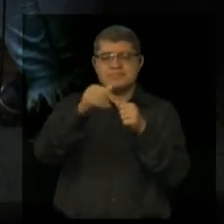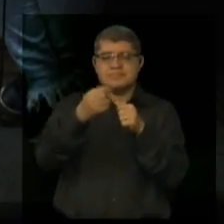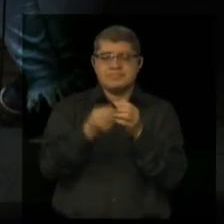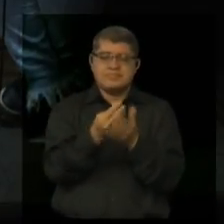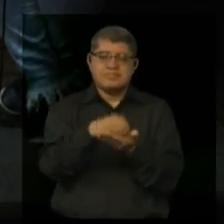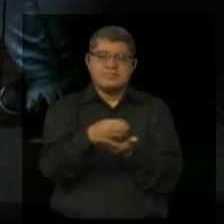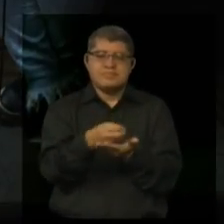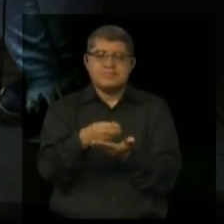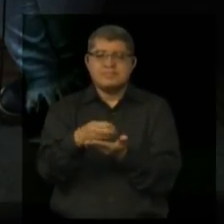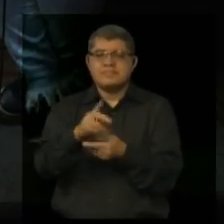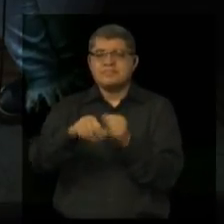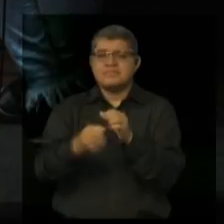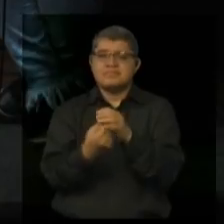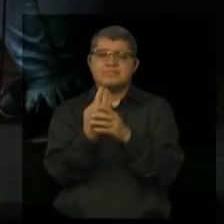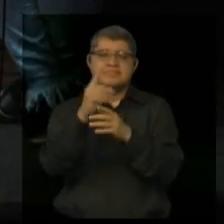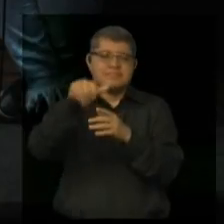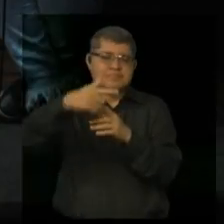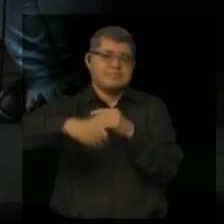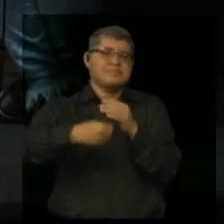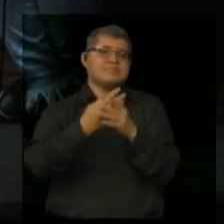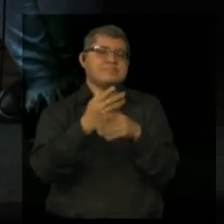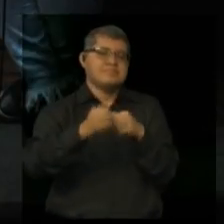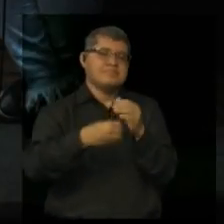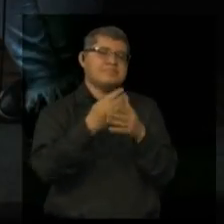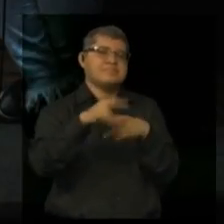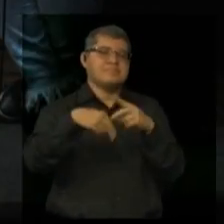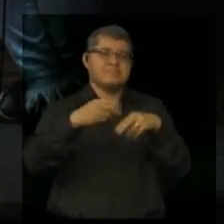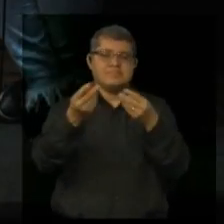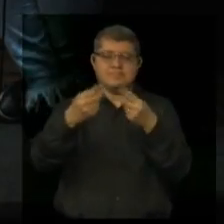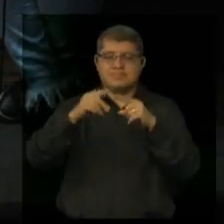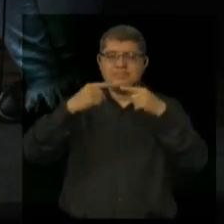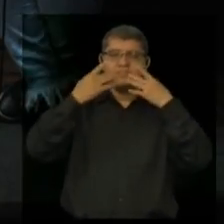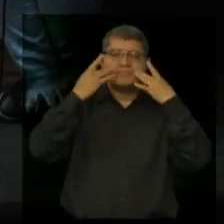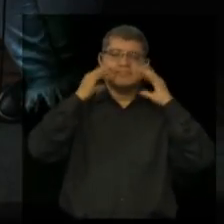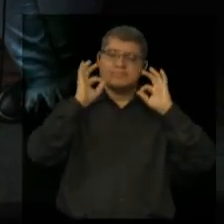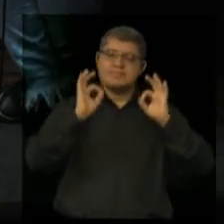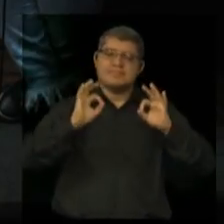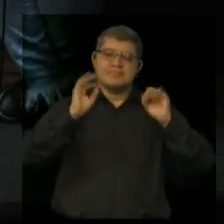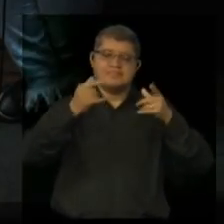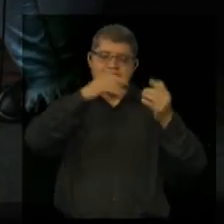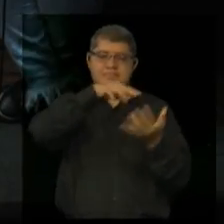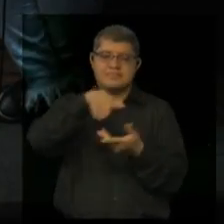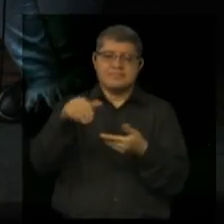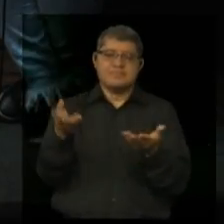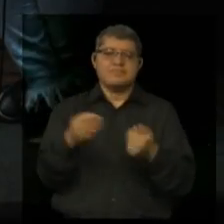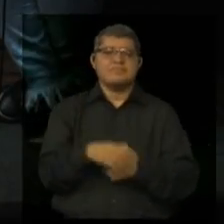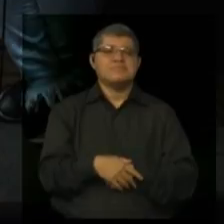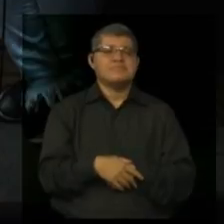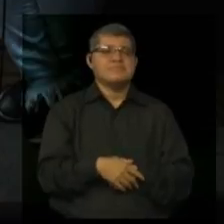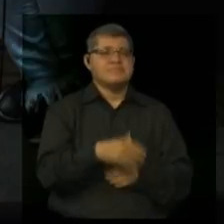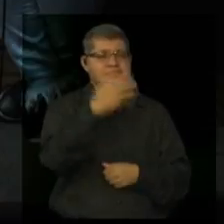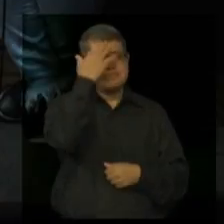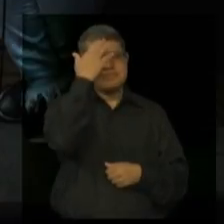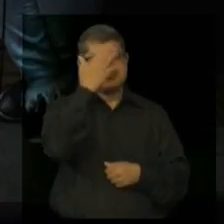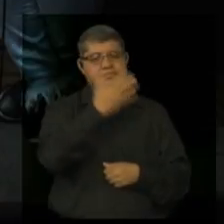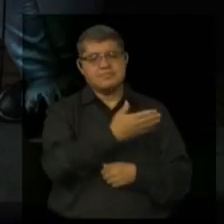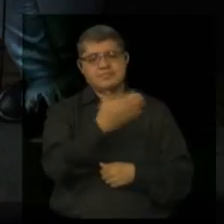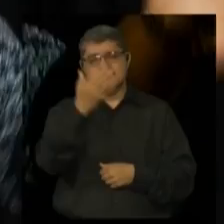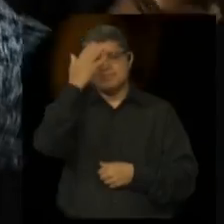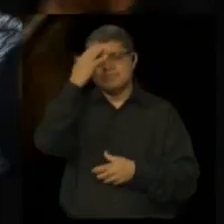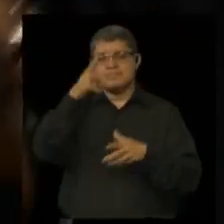sementes que vocês plantaram dê frutos, para presentear a gente com essa arte tão necessária no mundo de hoje. Gratidão a